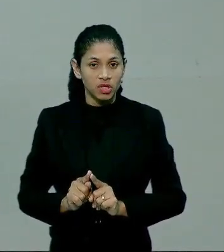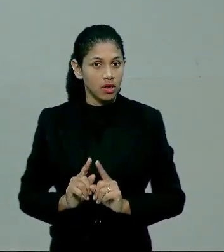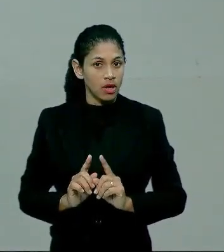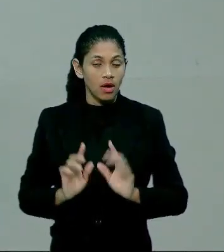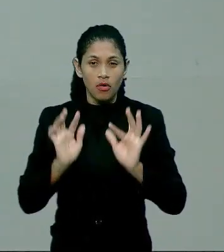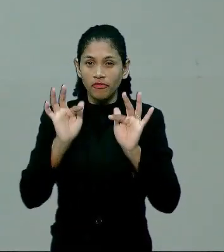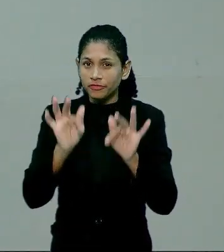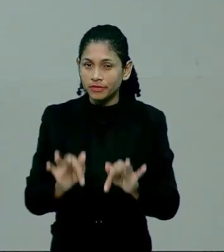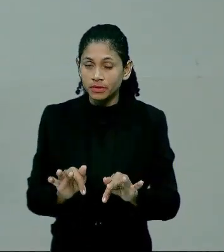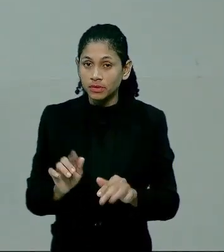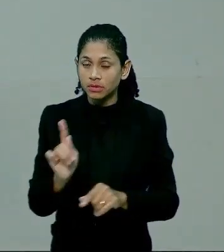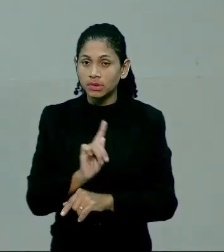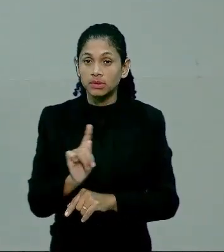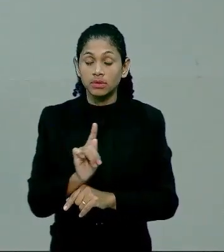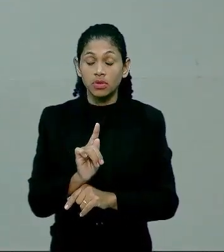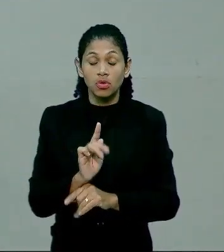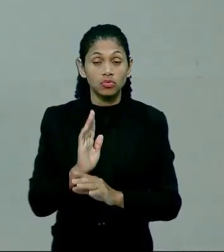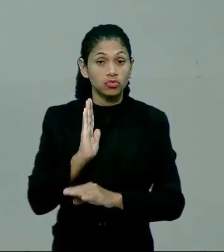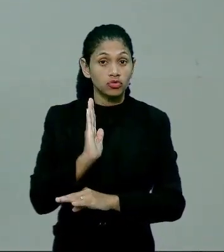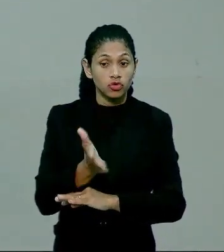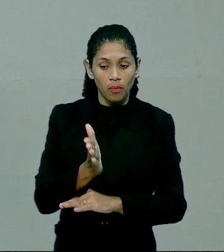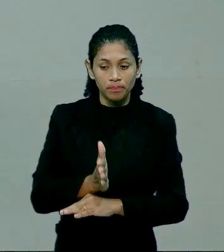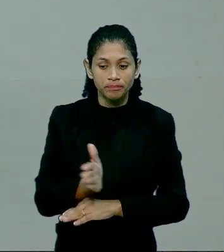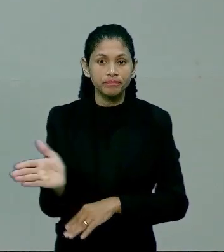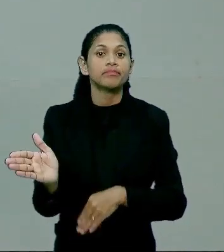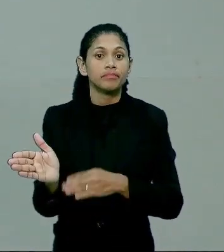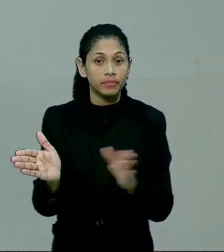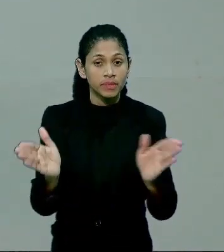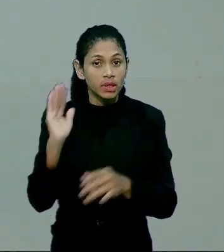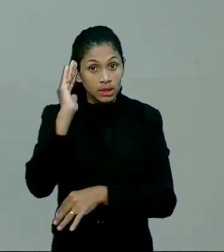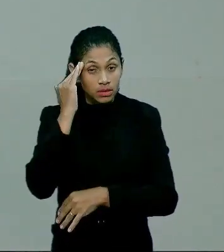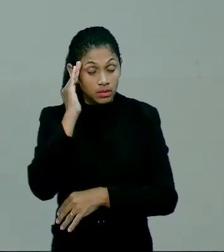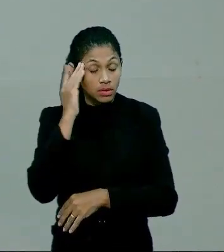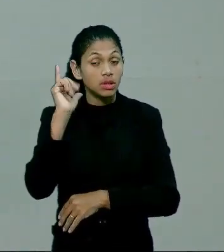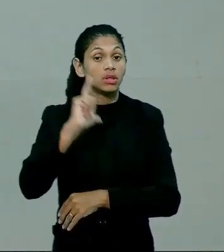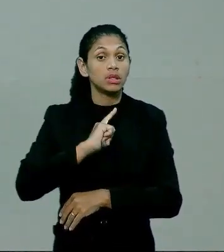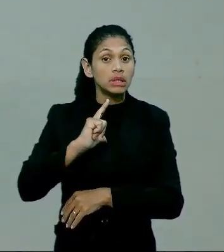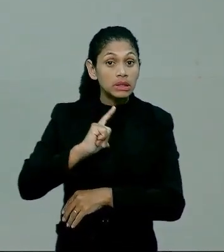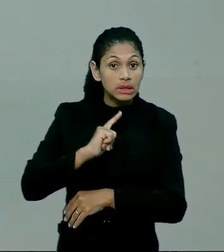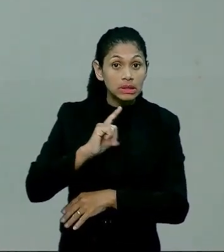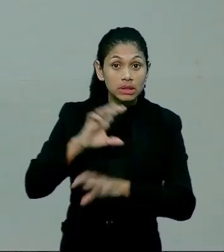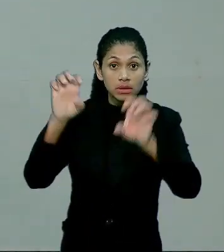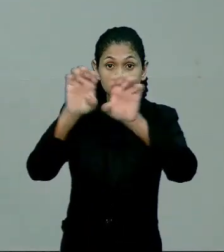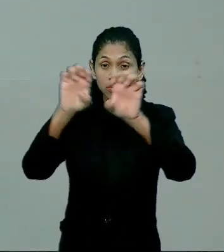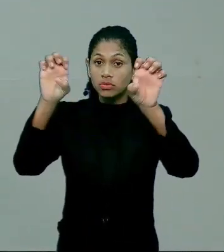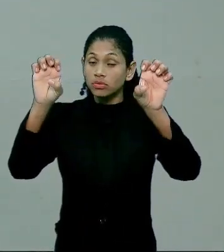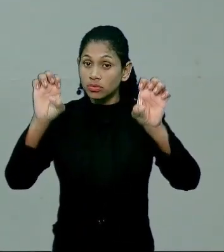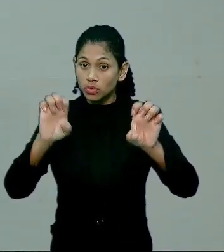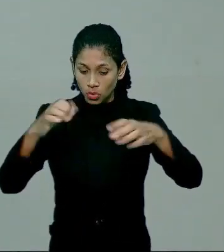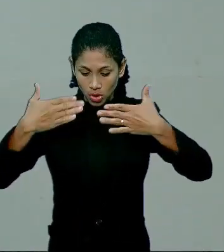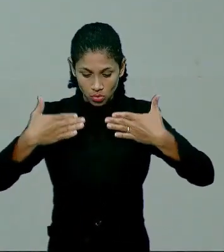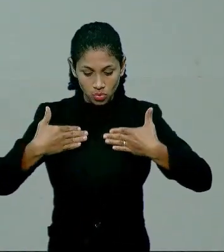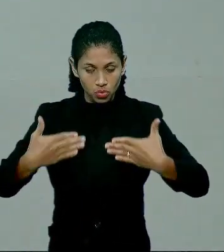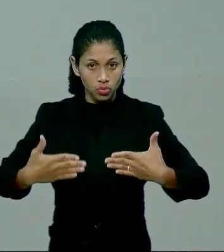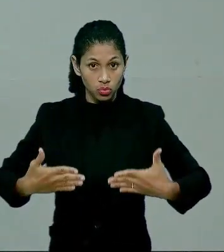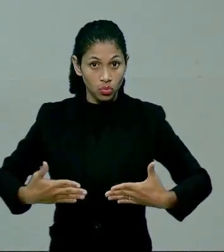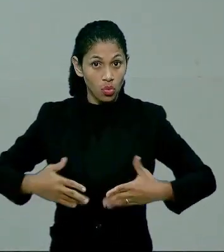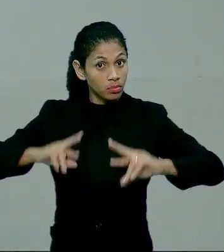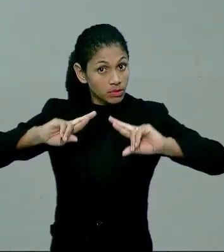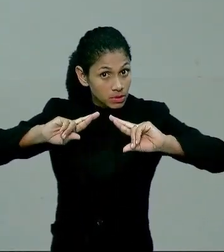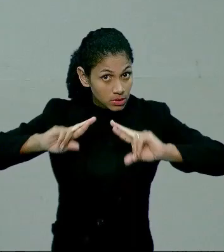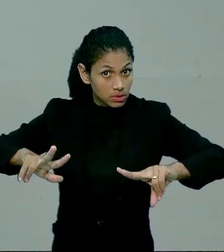Não. E elas são apenas diretrizes. E entender que existem estruturas corporais de determinada forma. É só